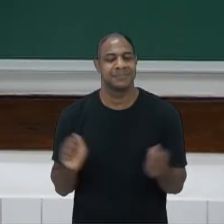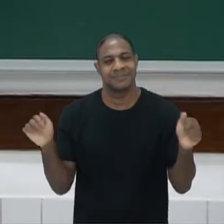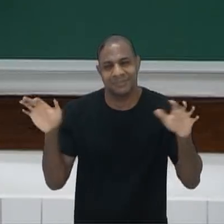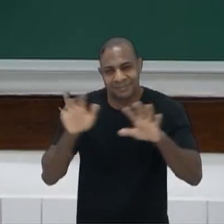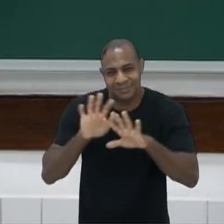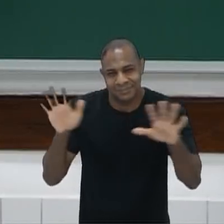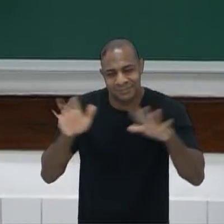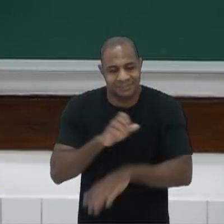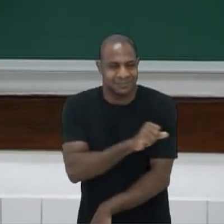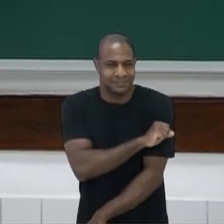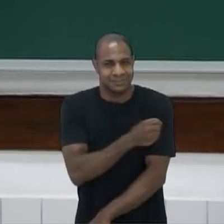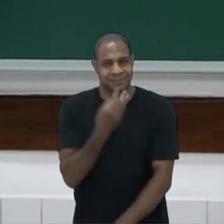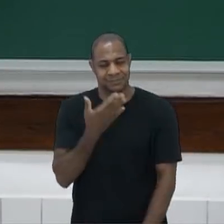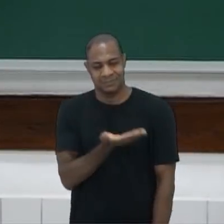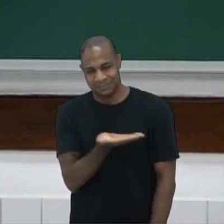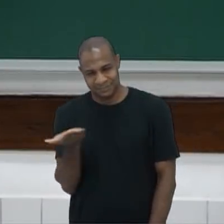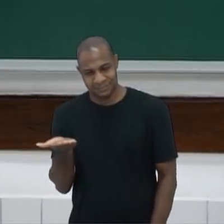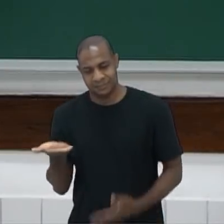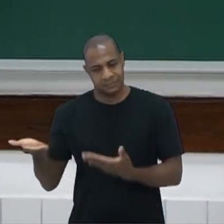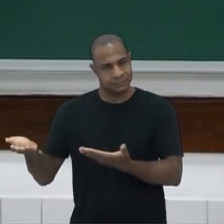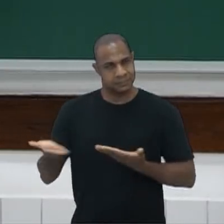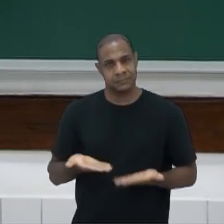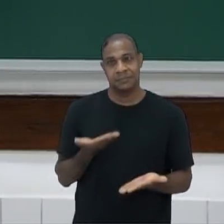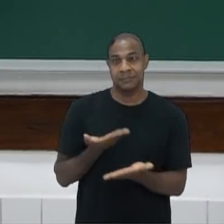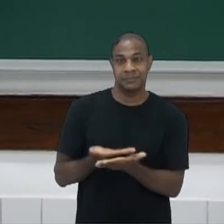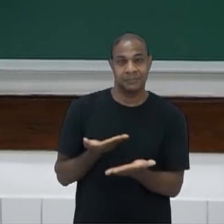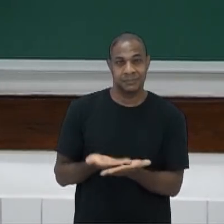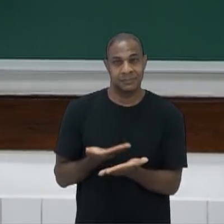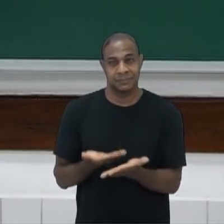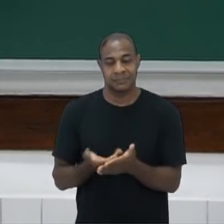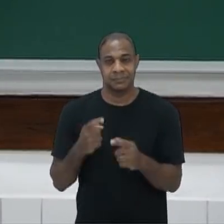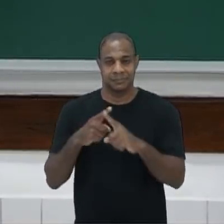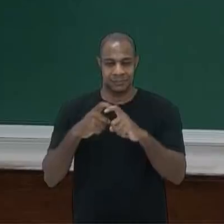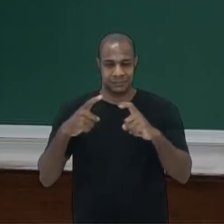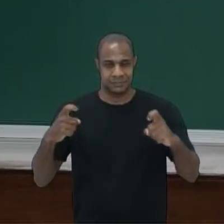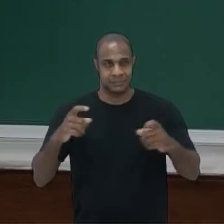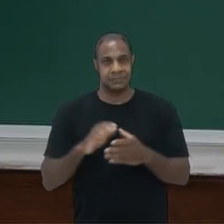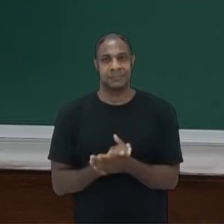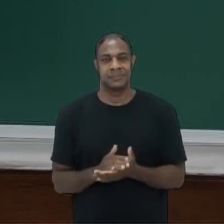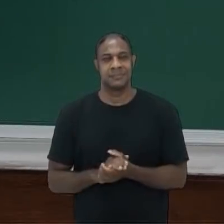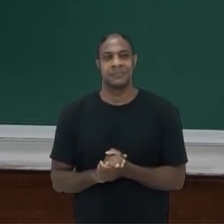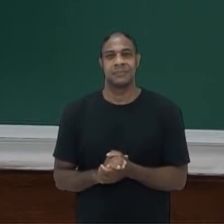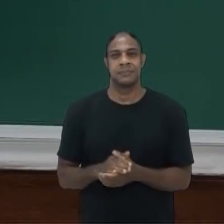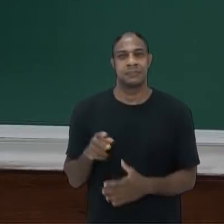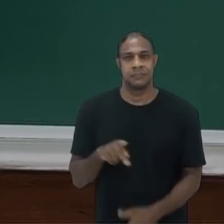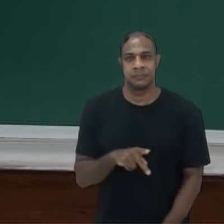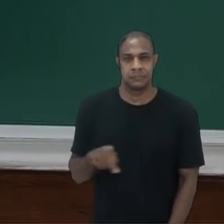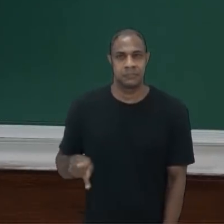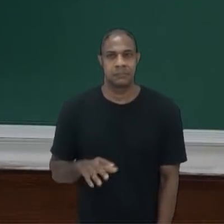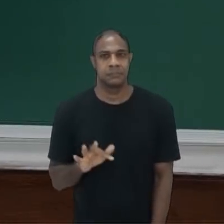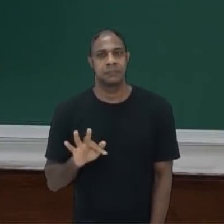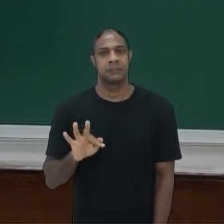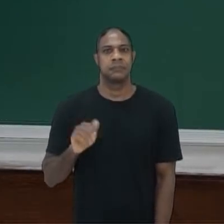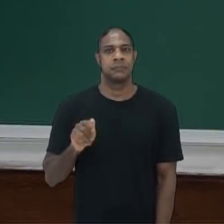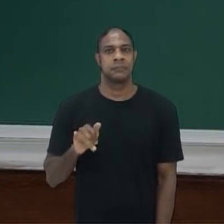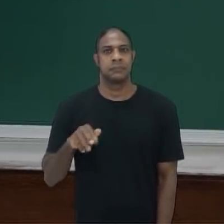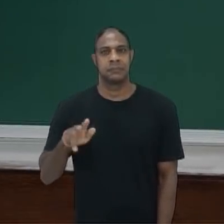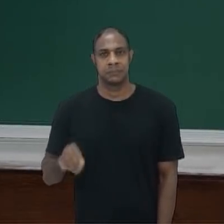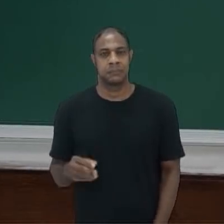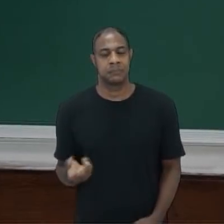Olá, oitavo ano, tudo bom com vocês? Sejam bem-vindos a mais uma aula de ciências. O professor Fabiano está aqui de volta para a